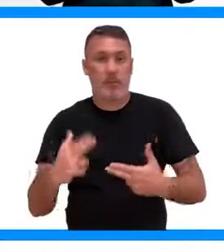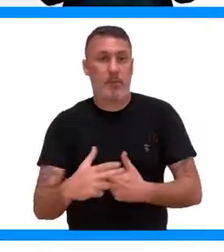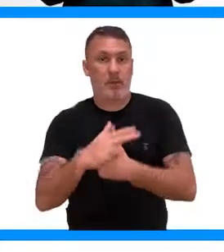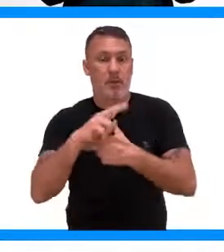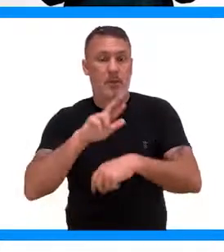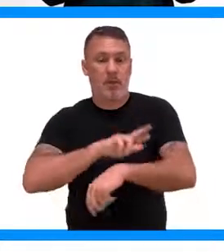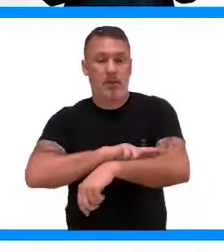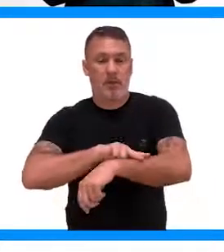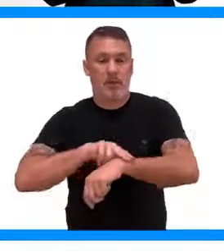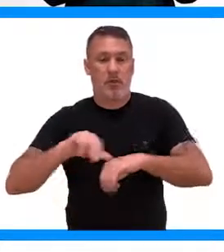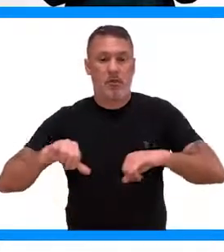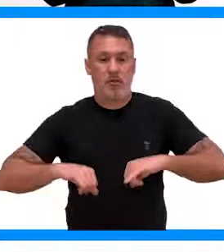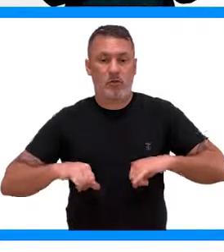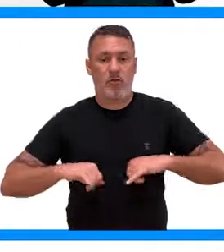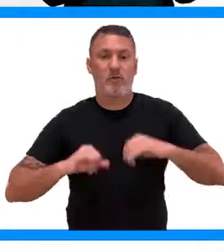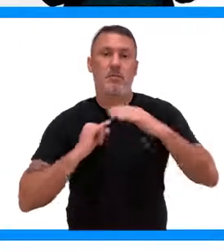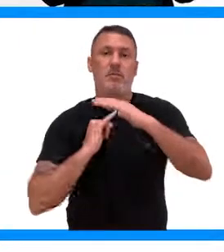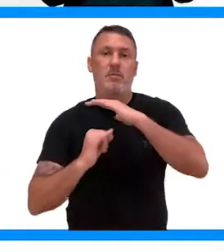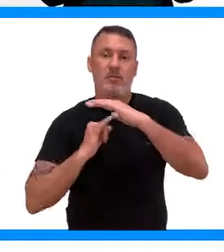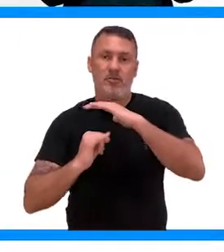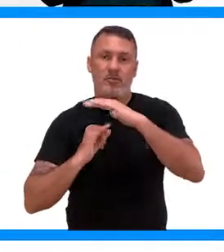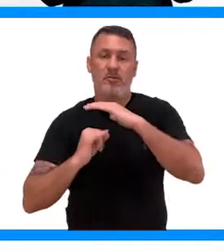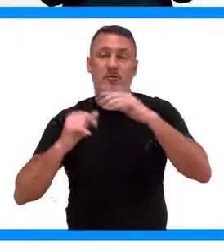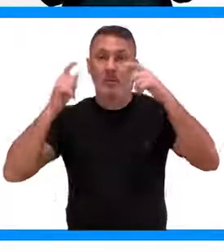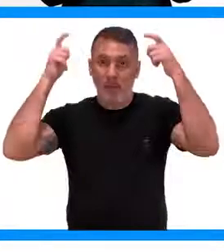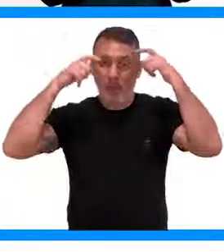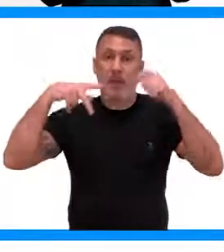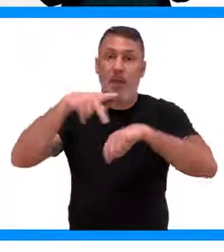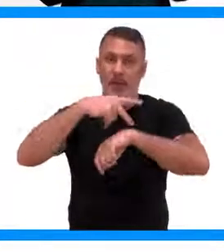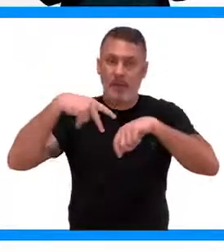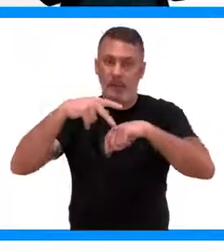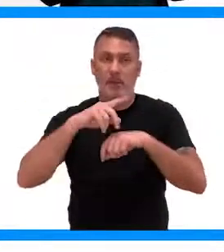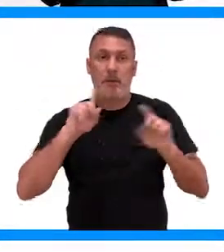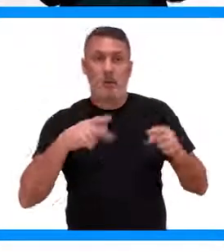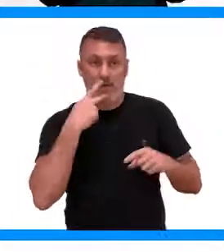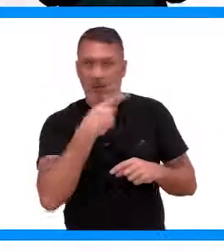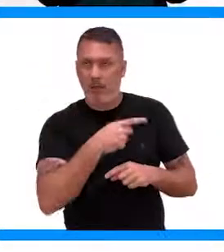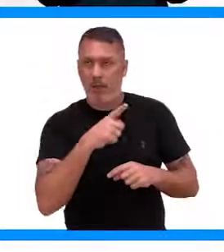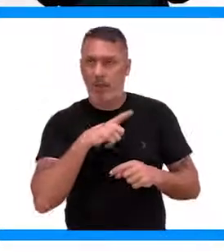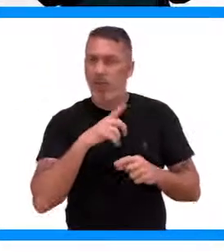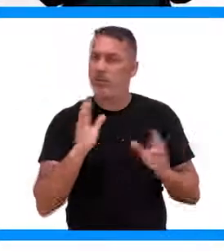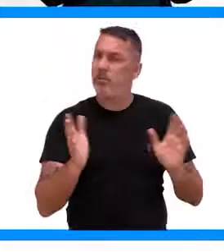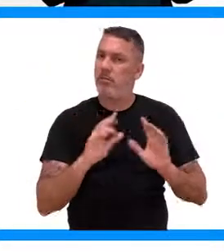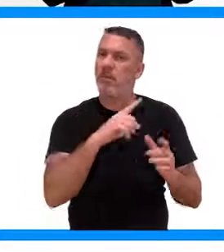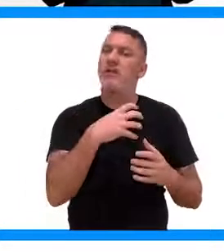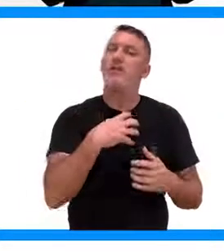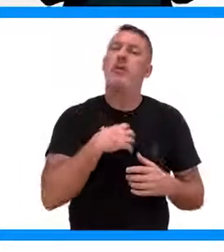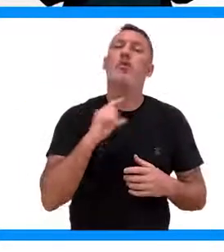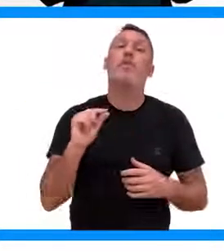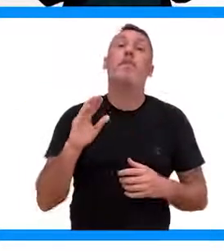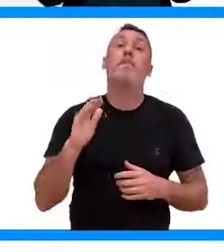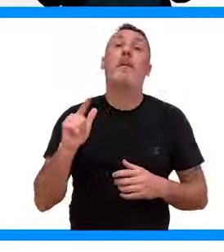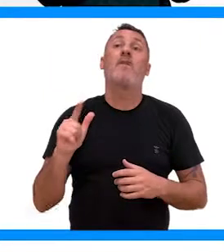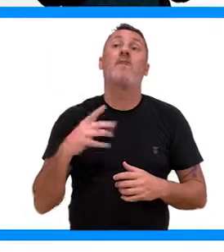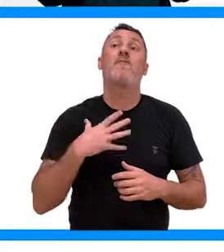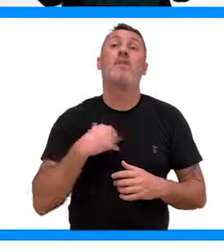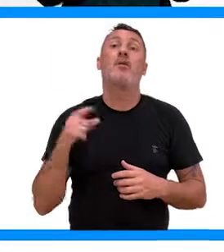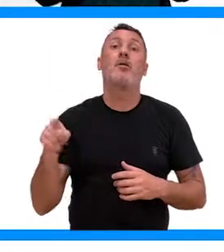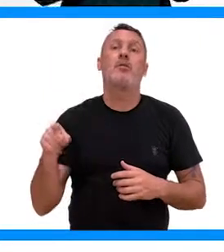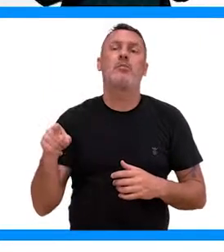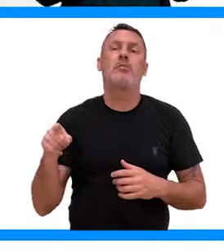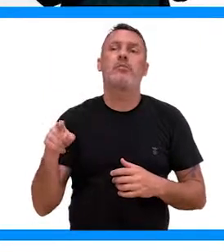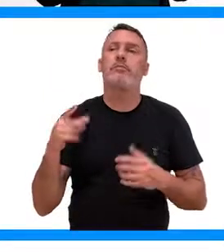Preconceito étnico-racial sofrido pelos imigrantes mexicanos no novo país. Ele não cita isso. Ele se sente mal com os